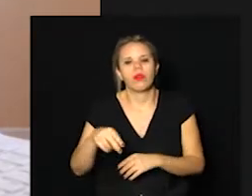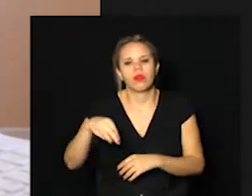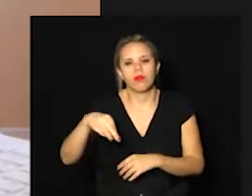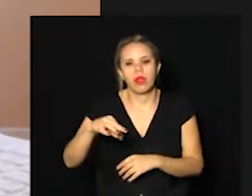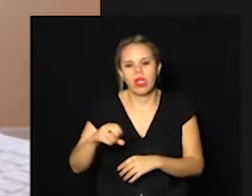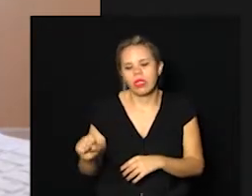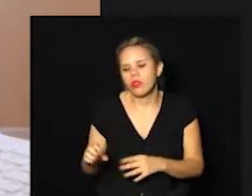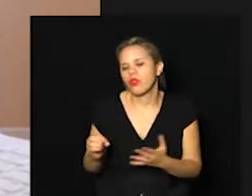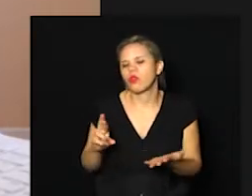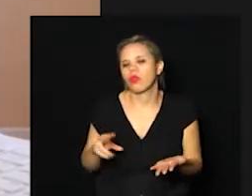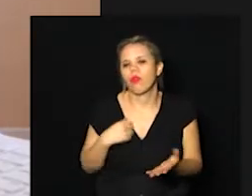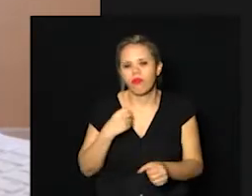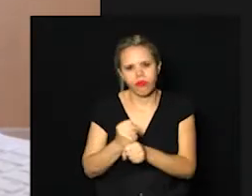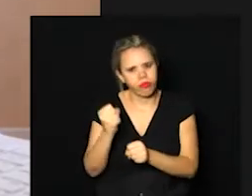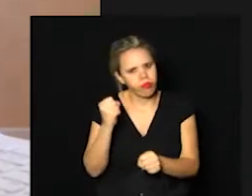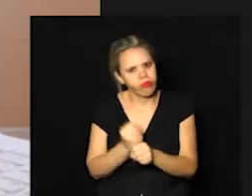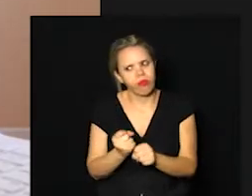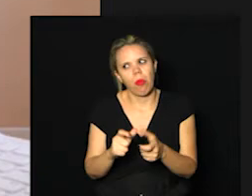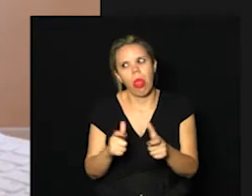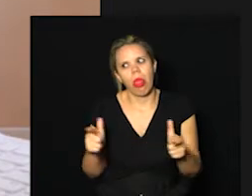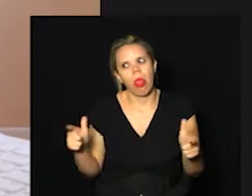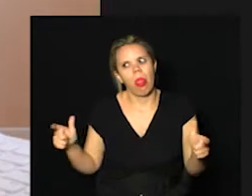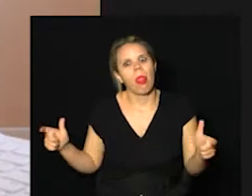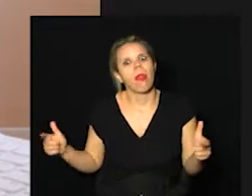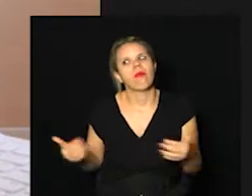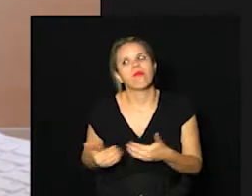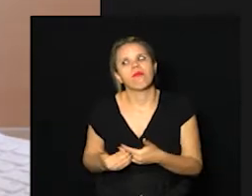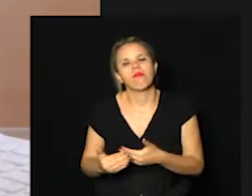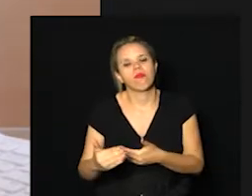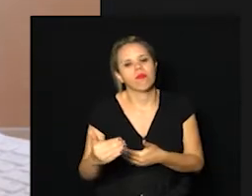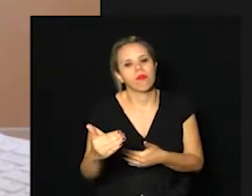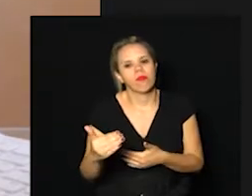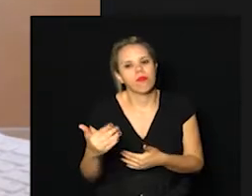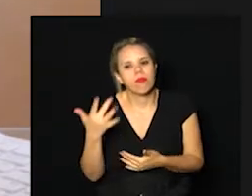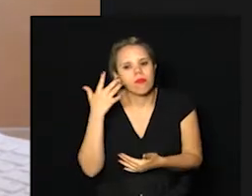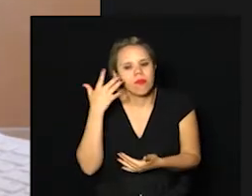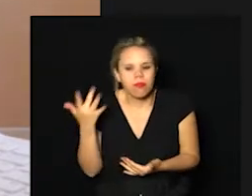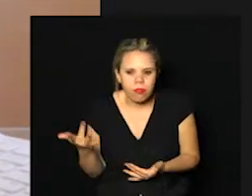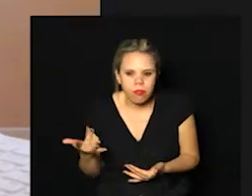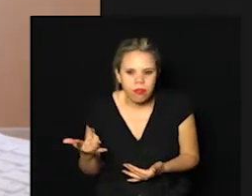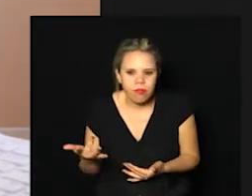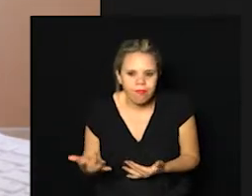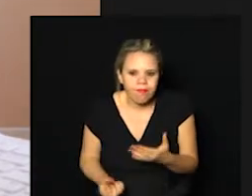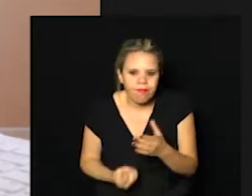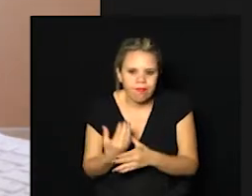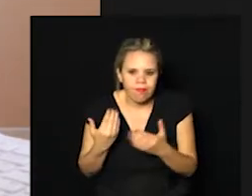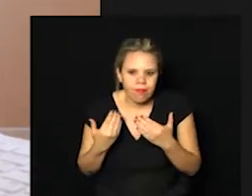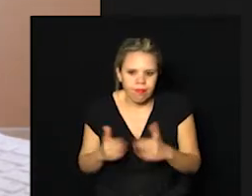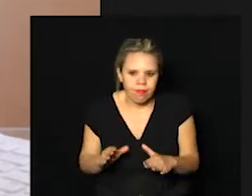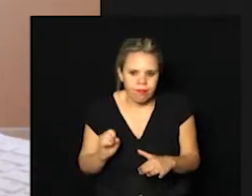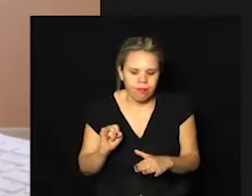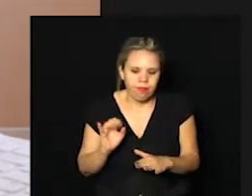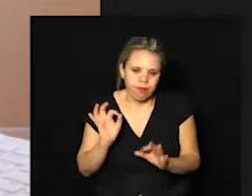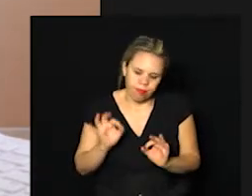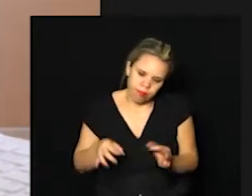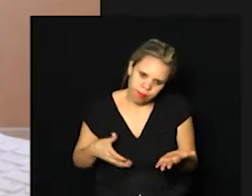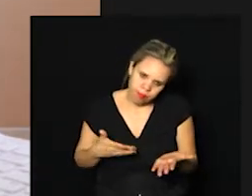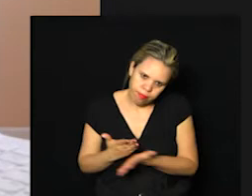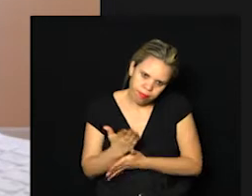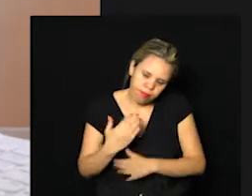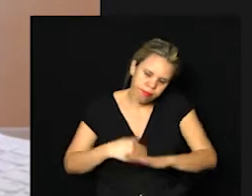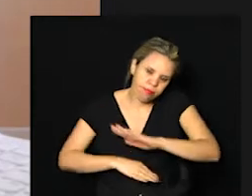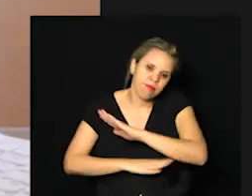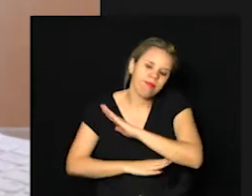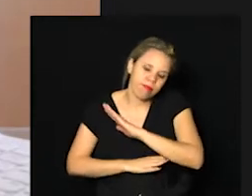uma grande reforma, uma grande obra, e quem sabe que se na reinauguração, caso esse projeto seja aprovado na